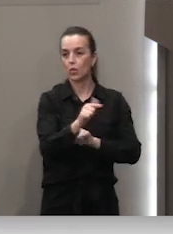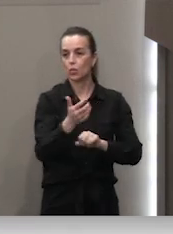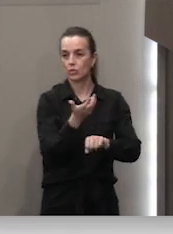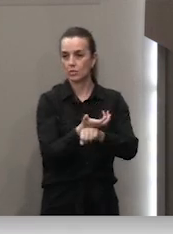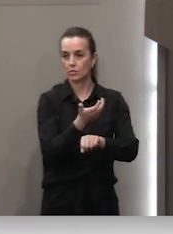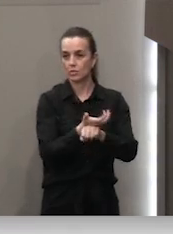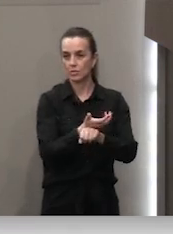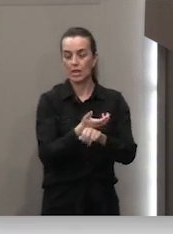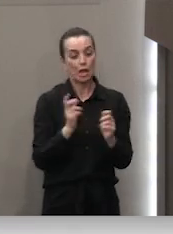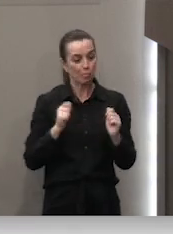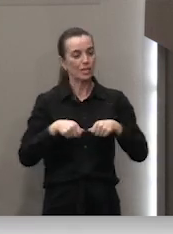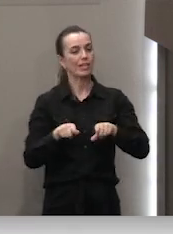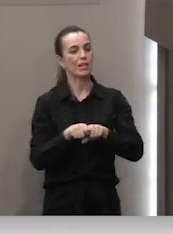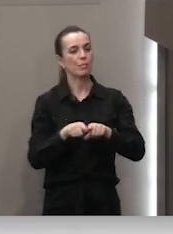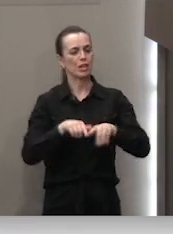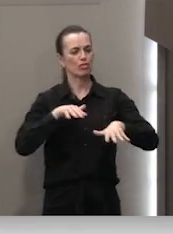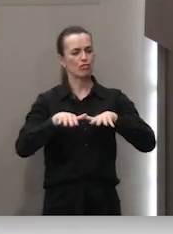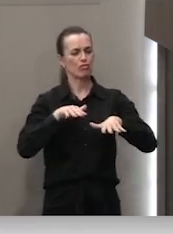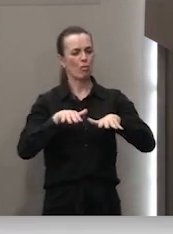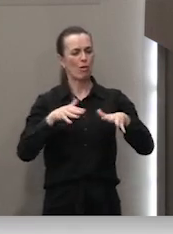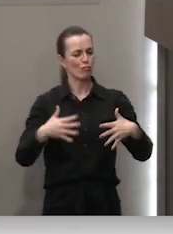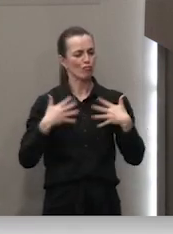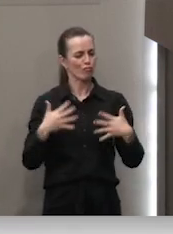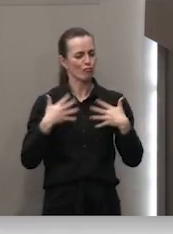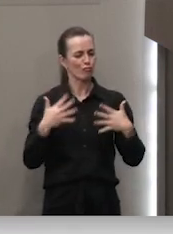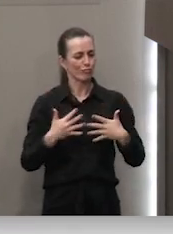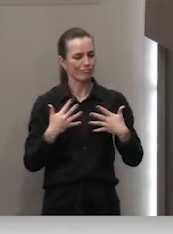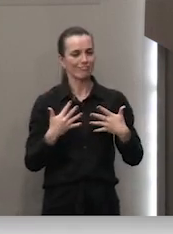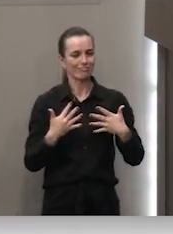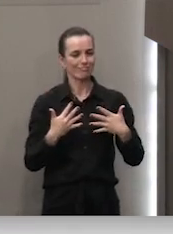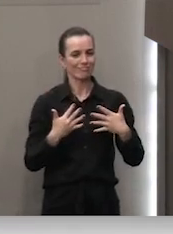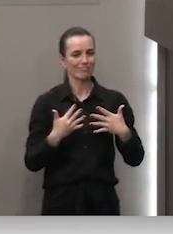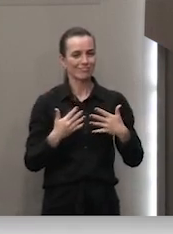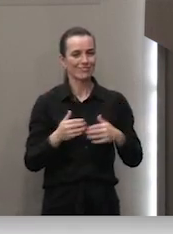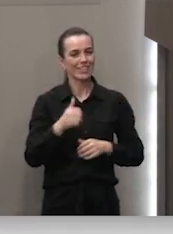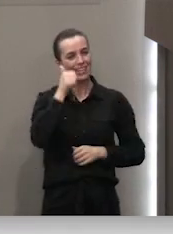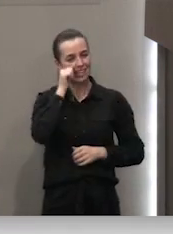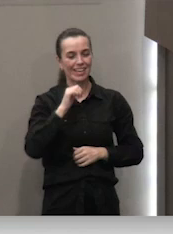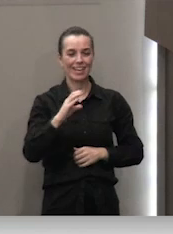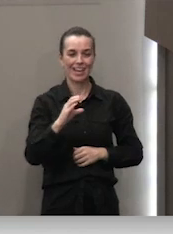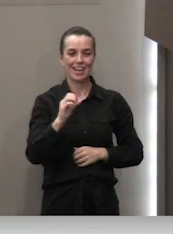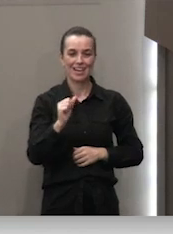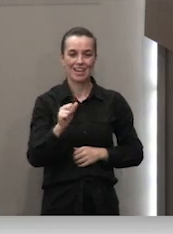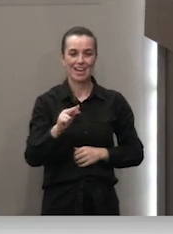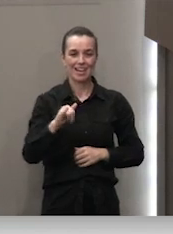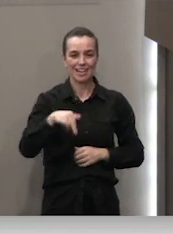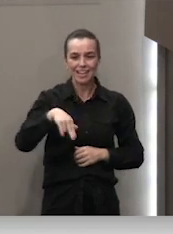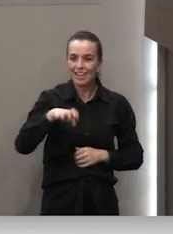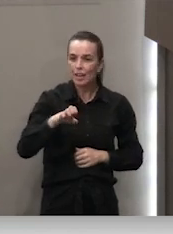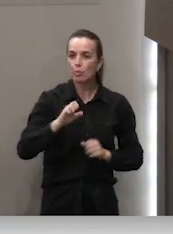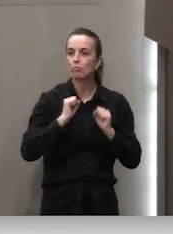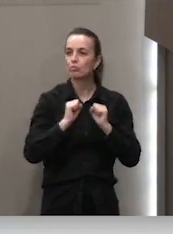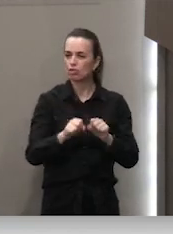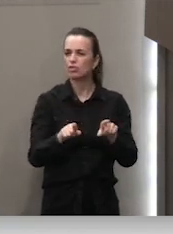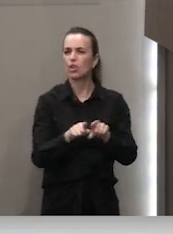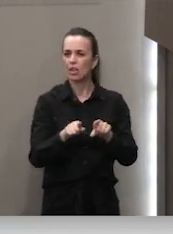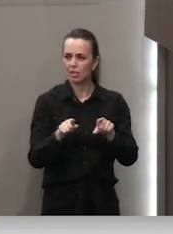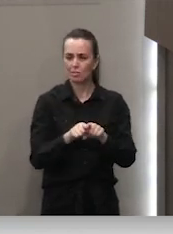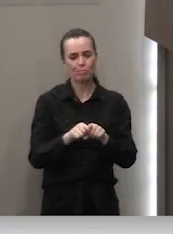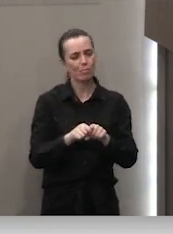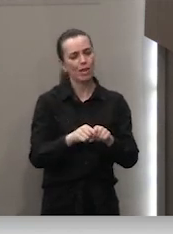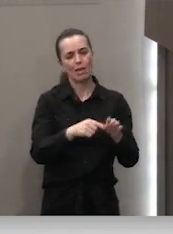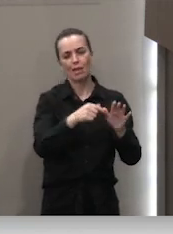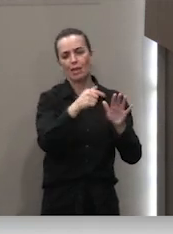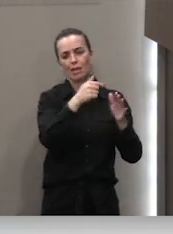habilidades, destaca-se, então, o dinamismo, motivação. E a Karine, a gente podia enumerar muita coisa aqui, mas no período da pandemia, que eu